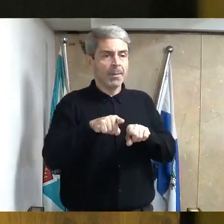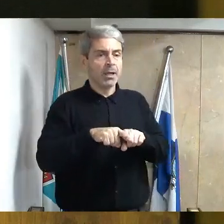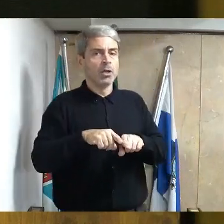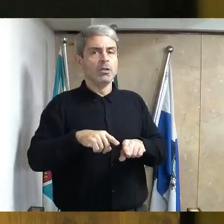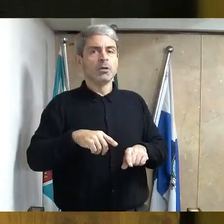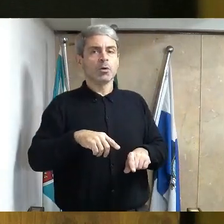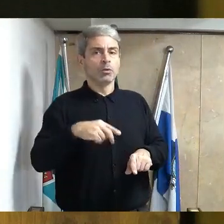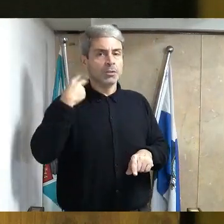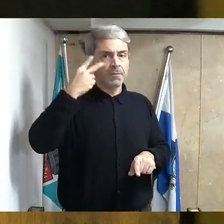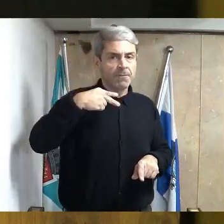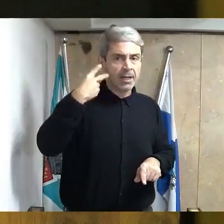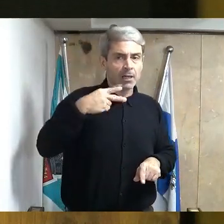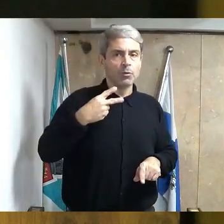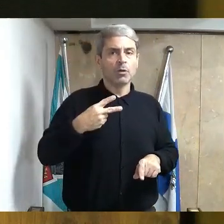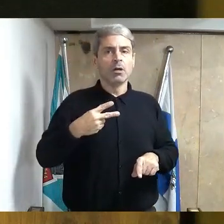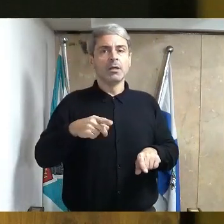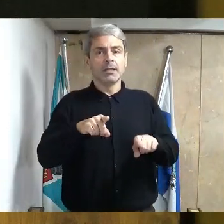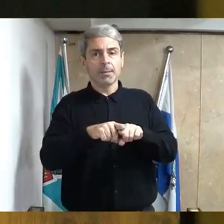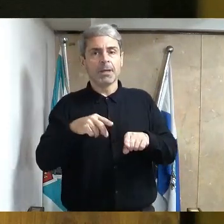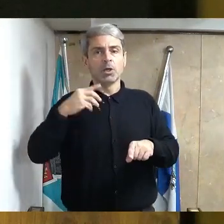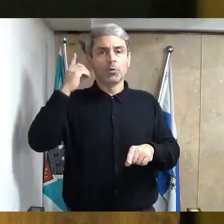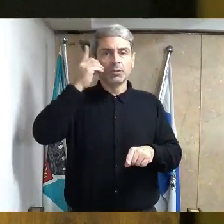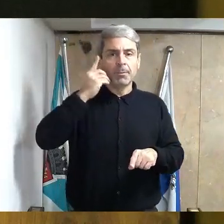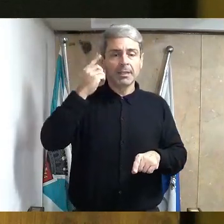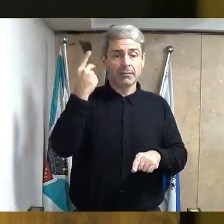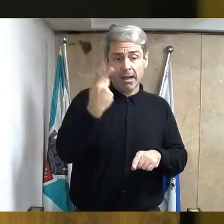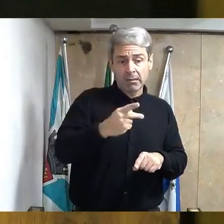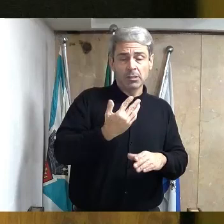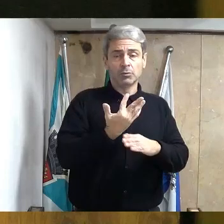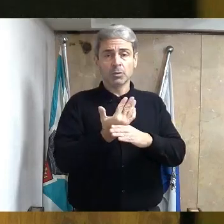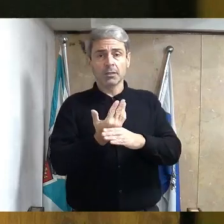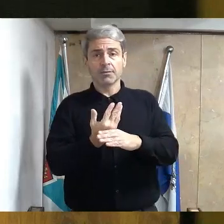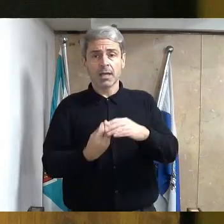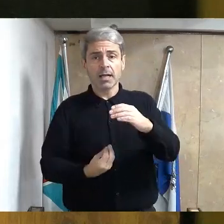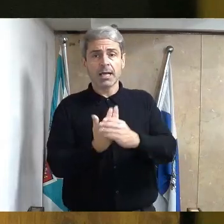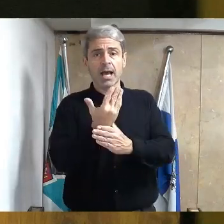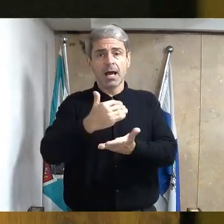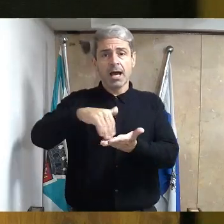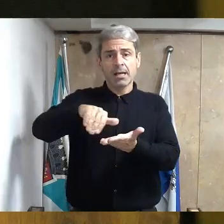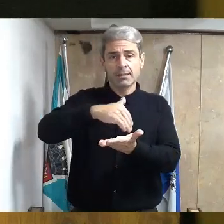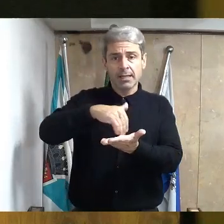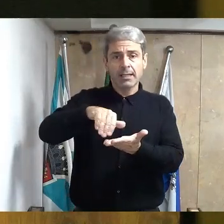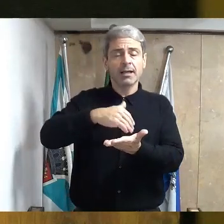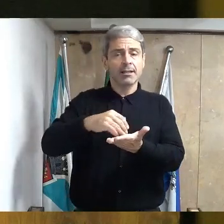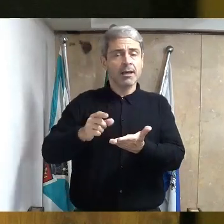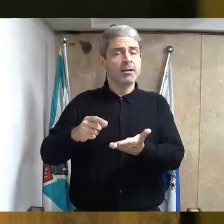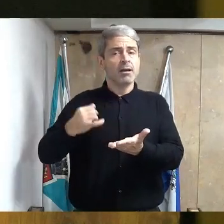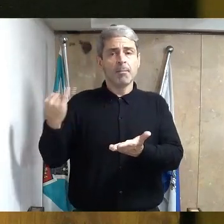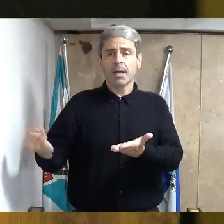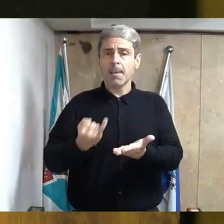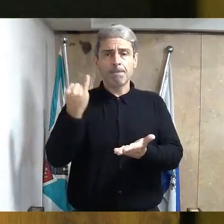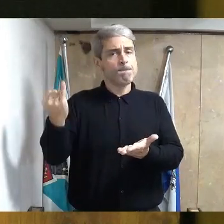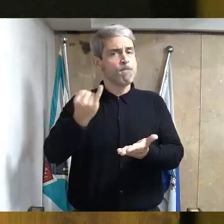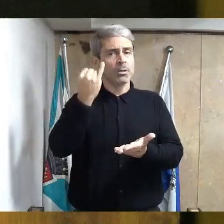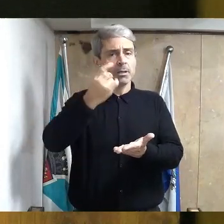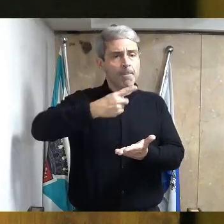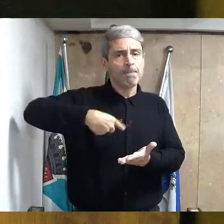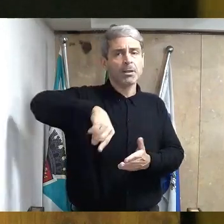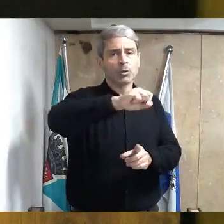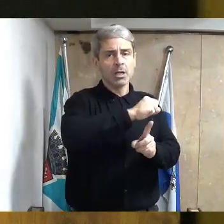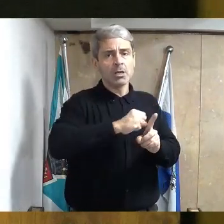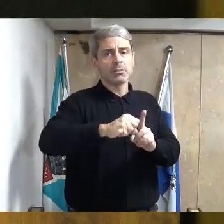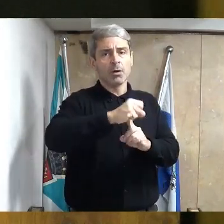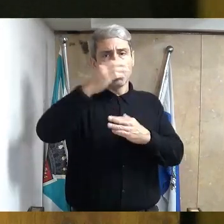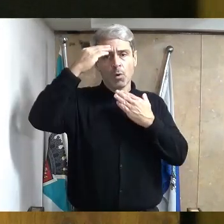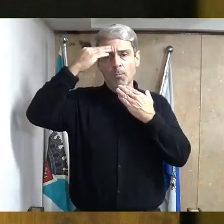que possamos, assim como foi criado o Ministério, criar essa secretaria que vai ser importância para toda a sociedade.